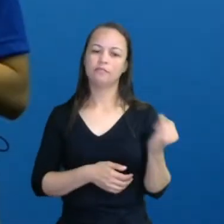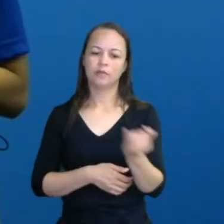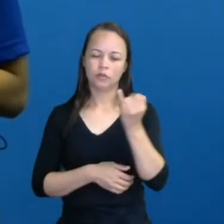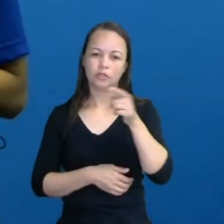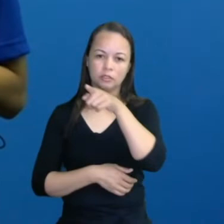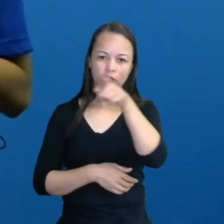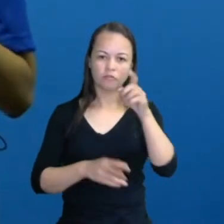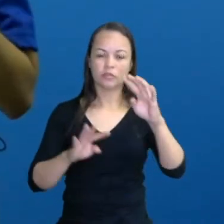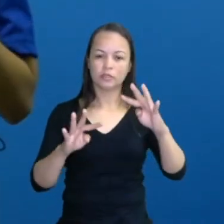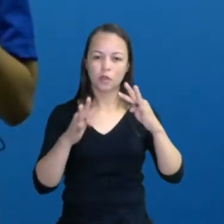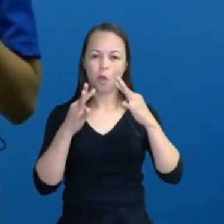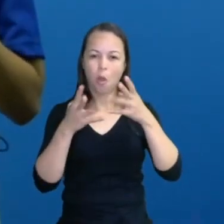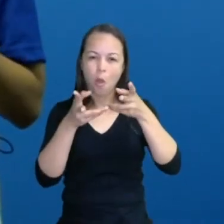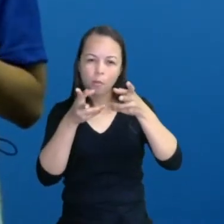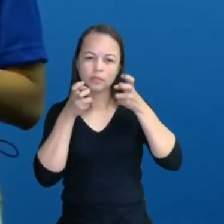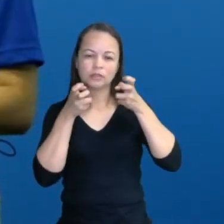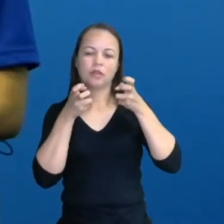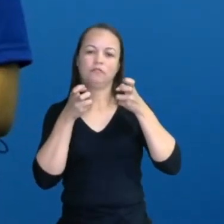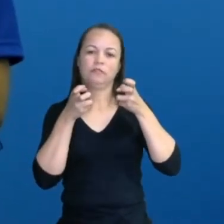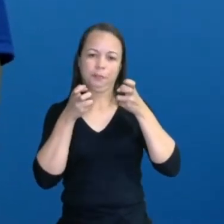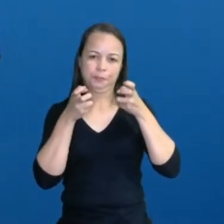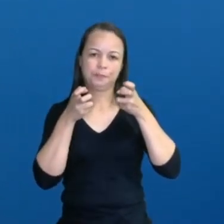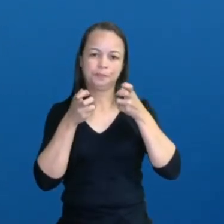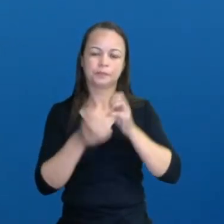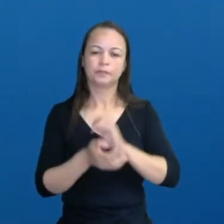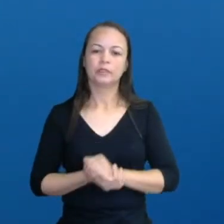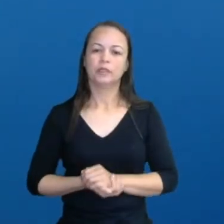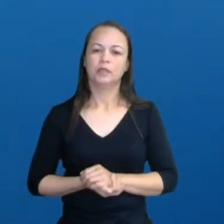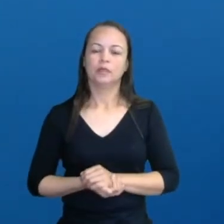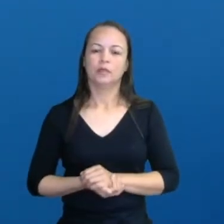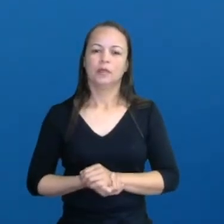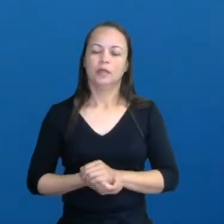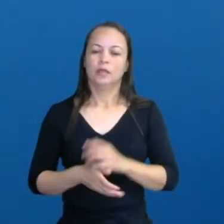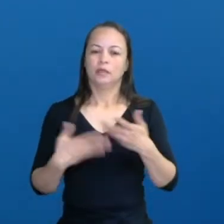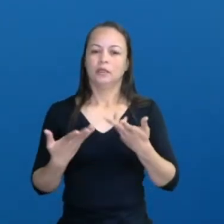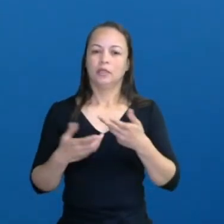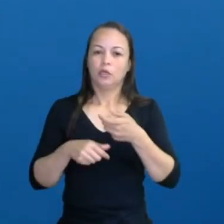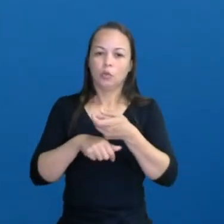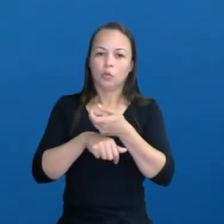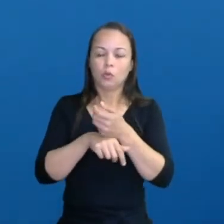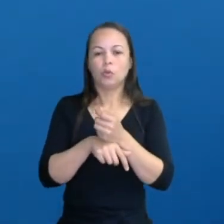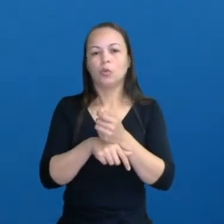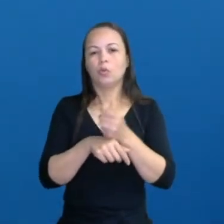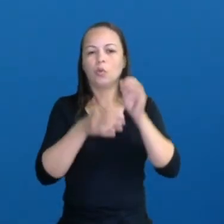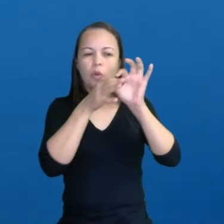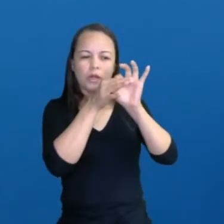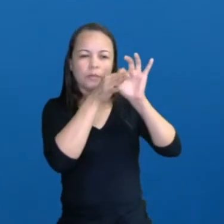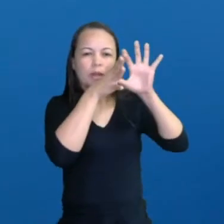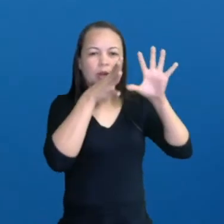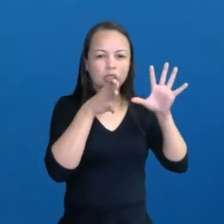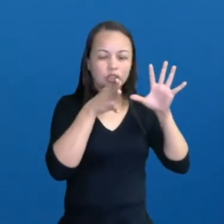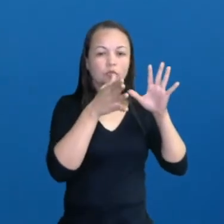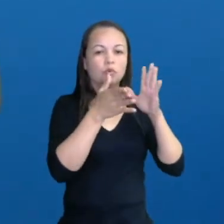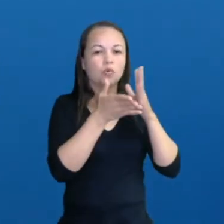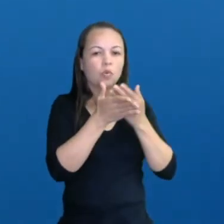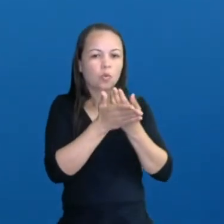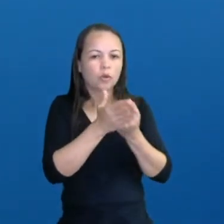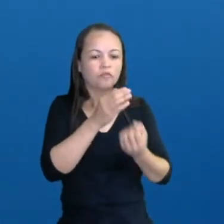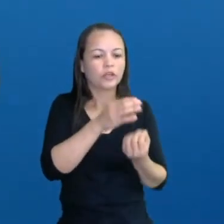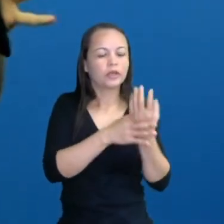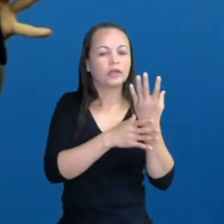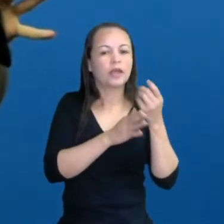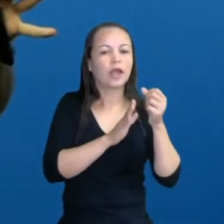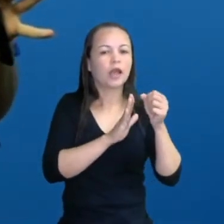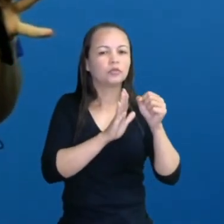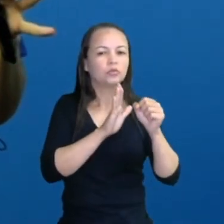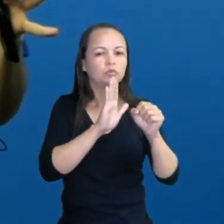com atenção que o liberalismo surge no século XVIII, século XIX, e no século XX